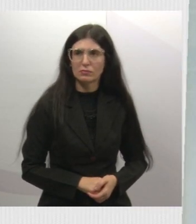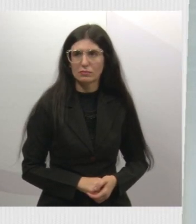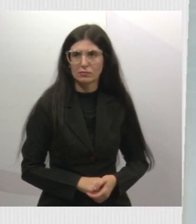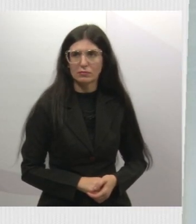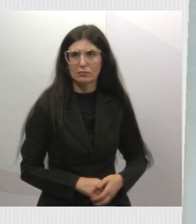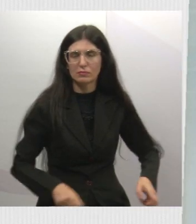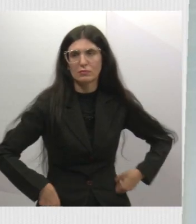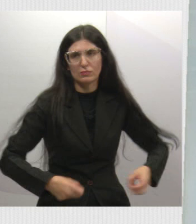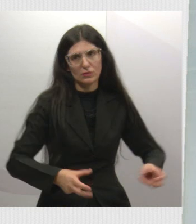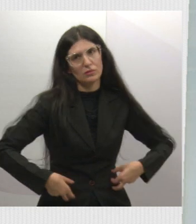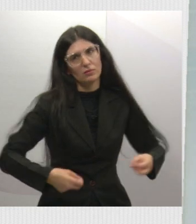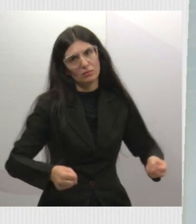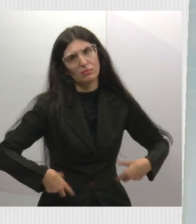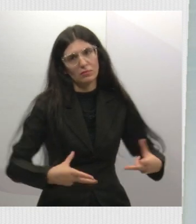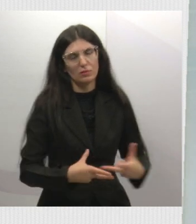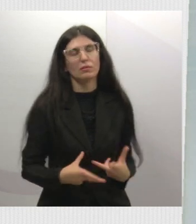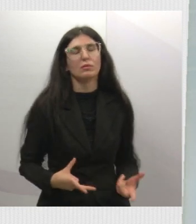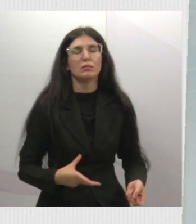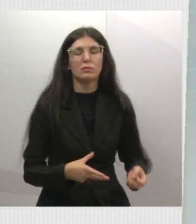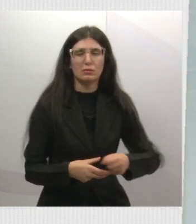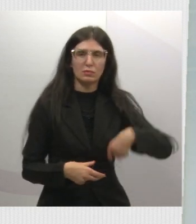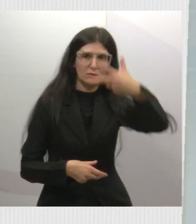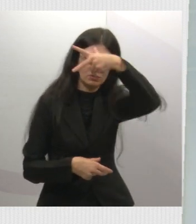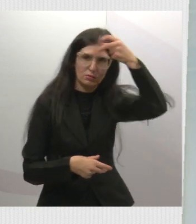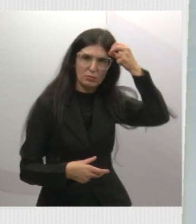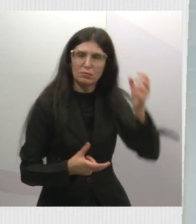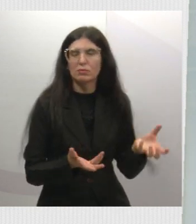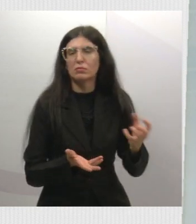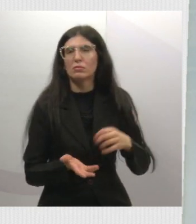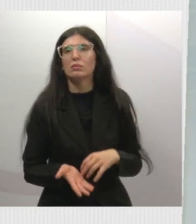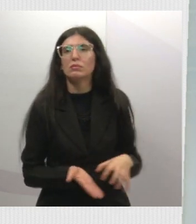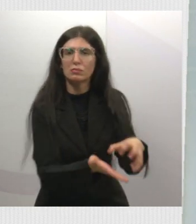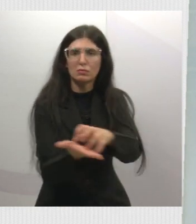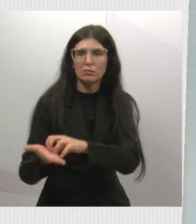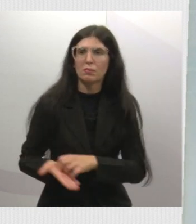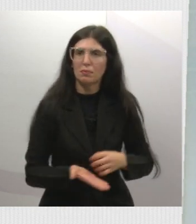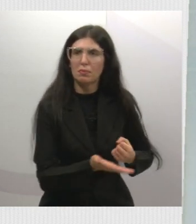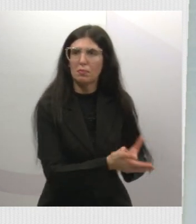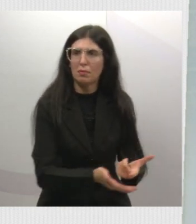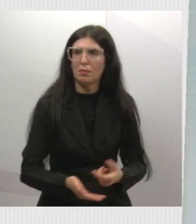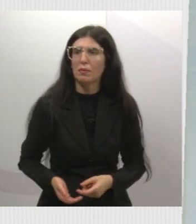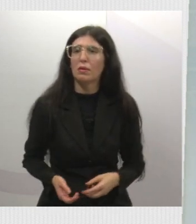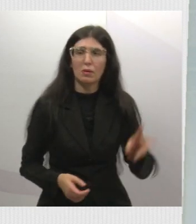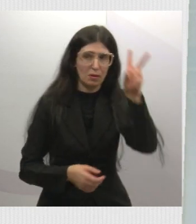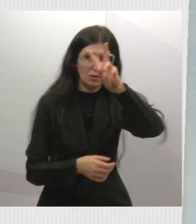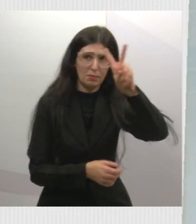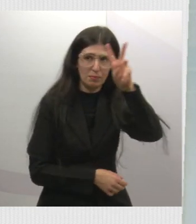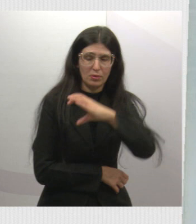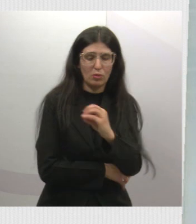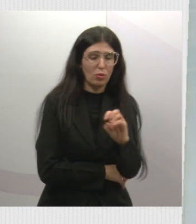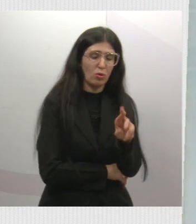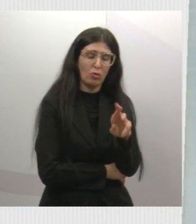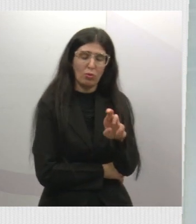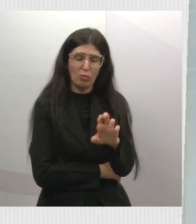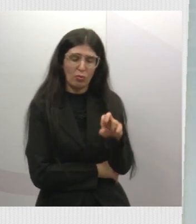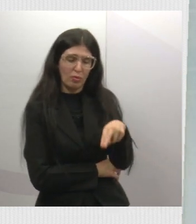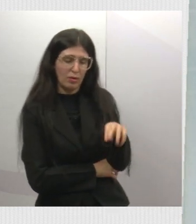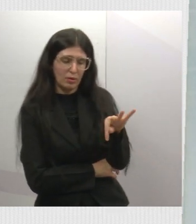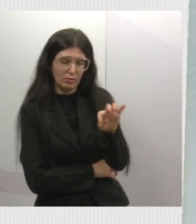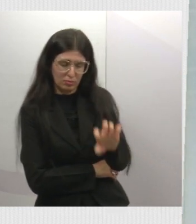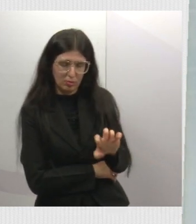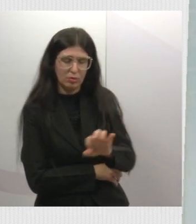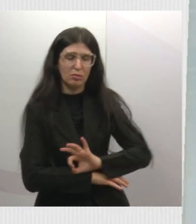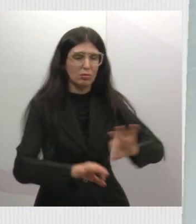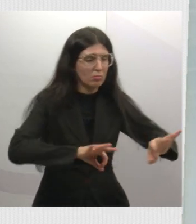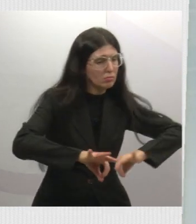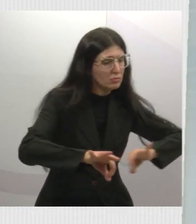Despesa de capital. Falamos sobre despesa corrente. Lembrando que despesa corrente é para a manutenção